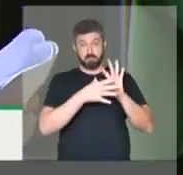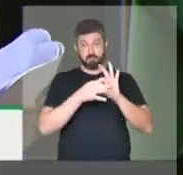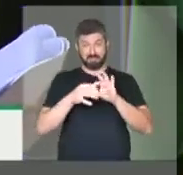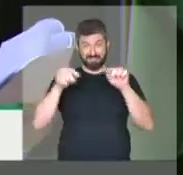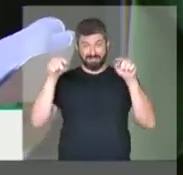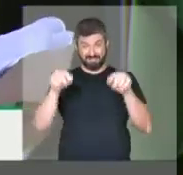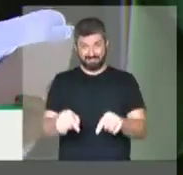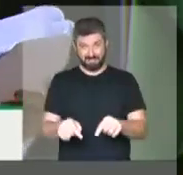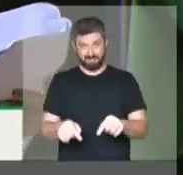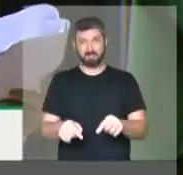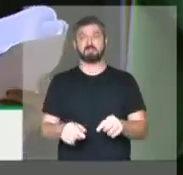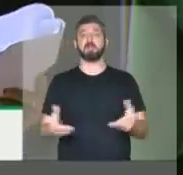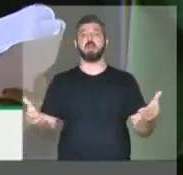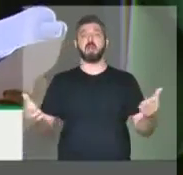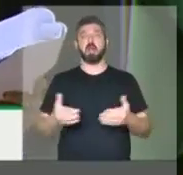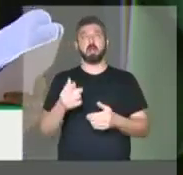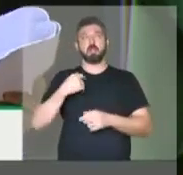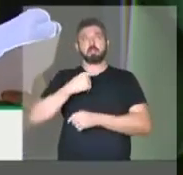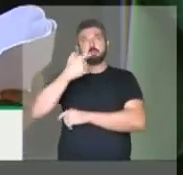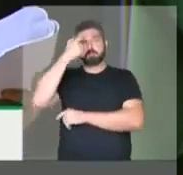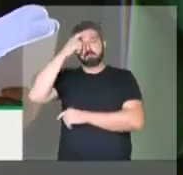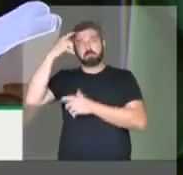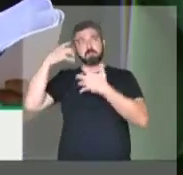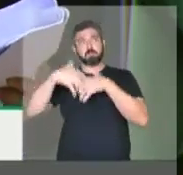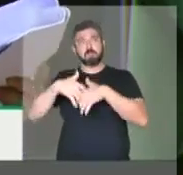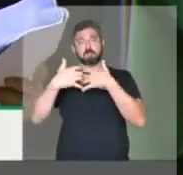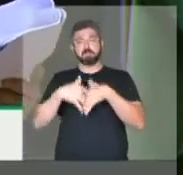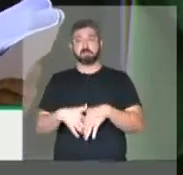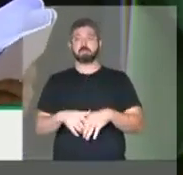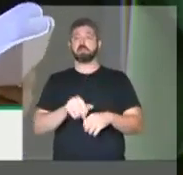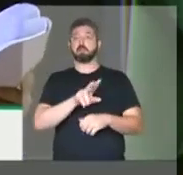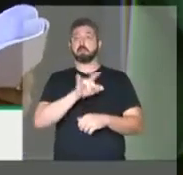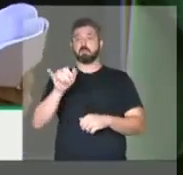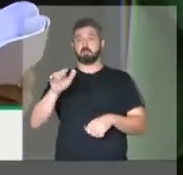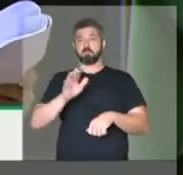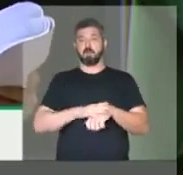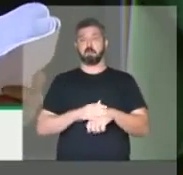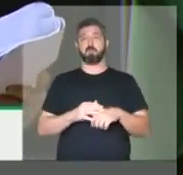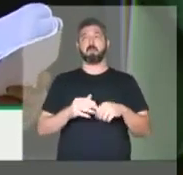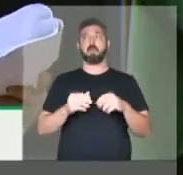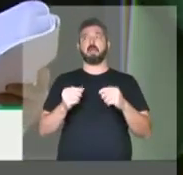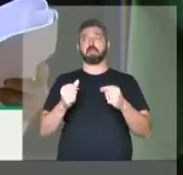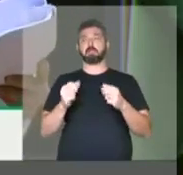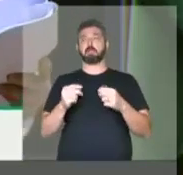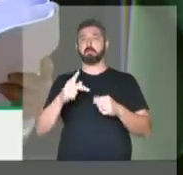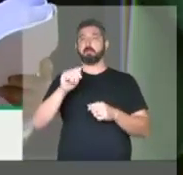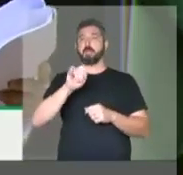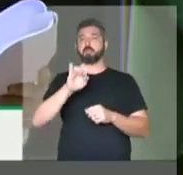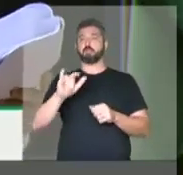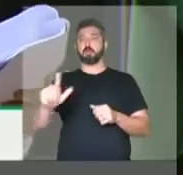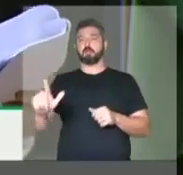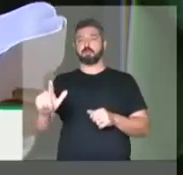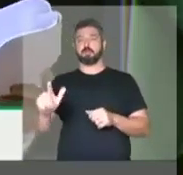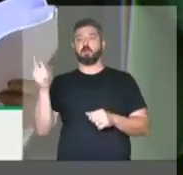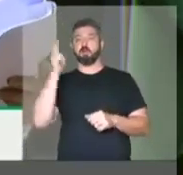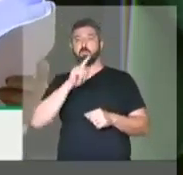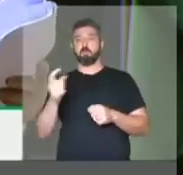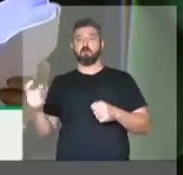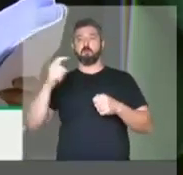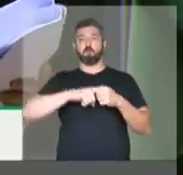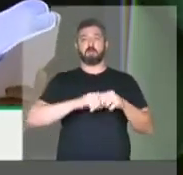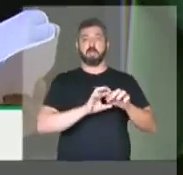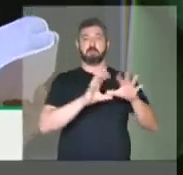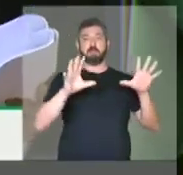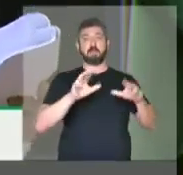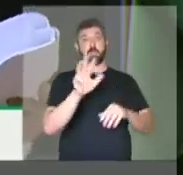contexto, chega a ser intuitivo que o cenário tende a se tornar mais passional com o restabelecimento da liberdade do ex-presidente